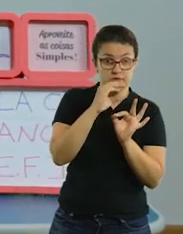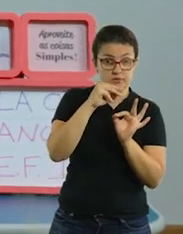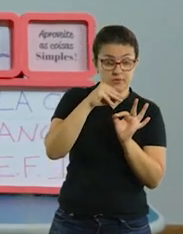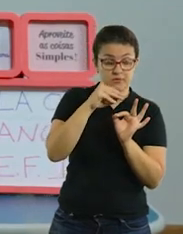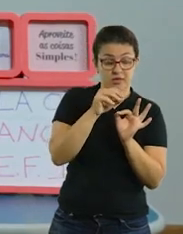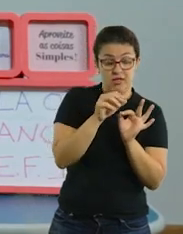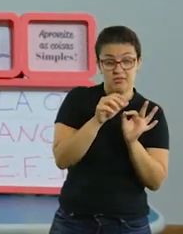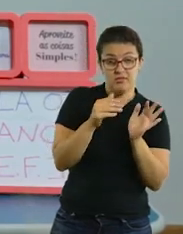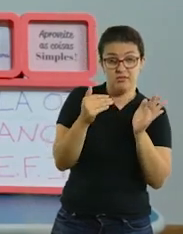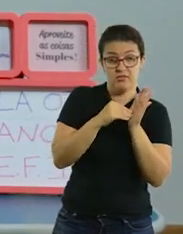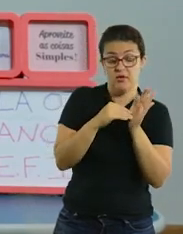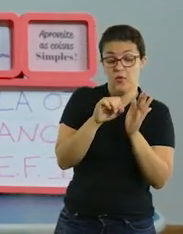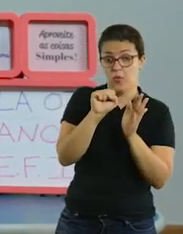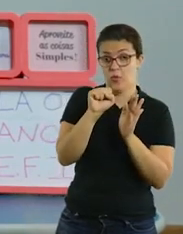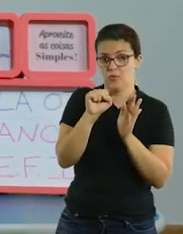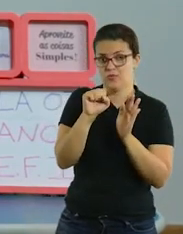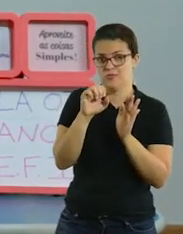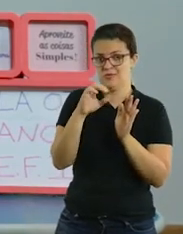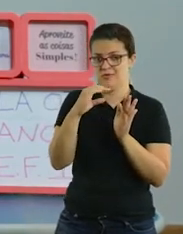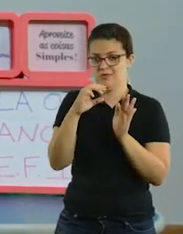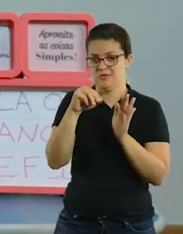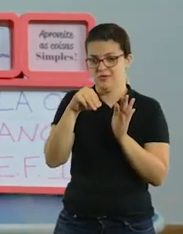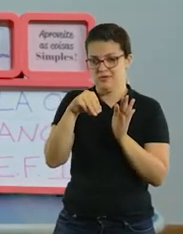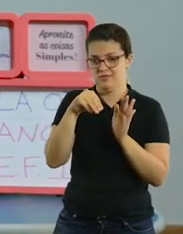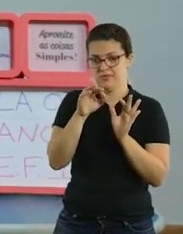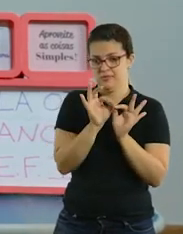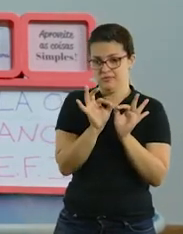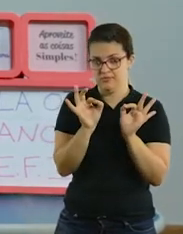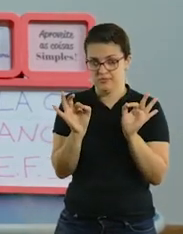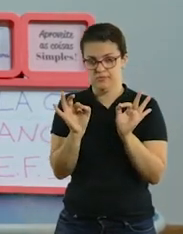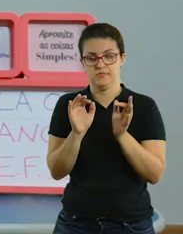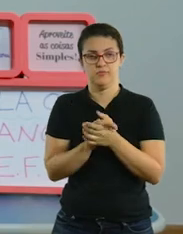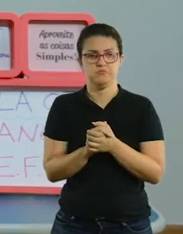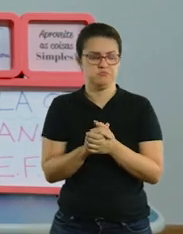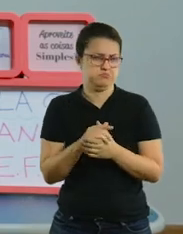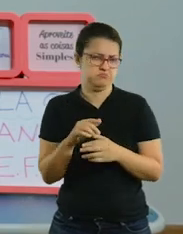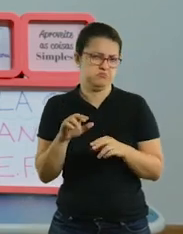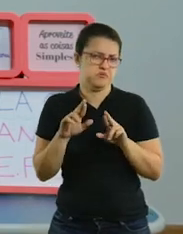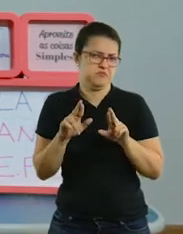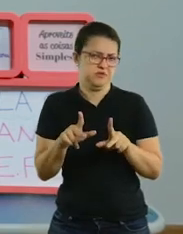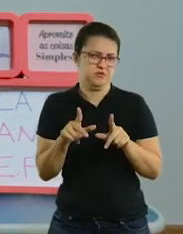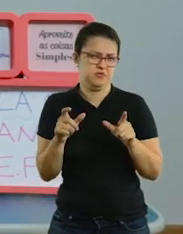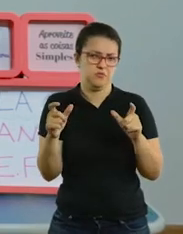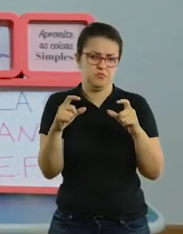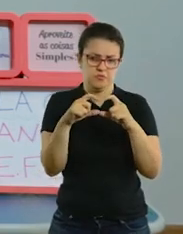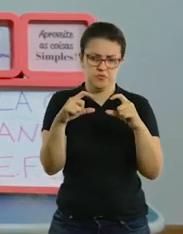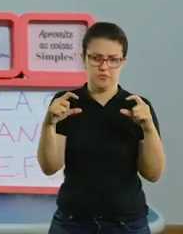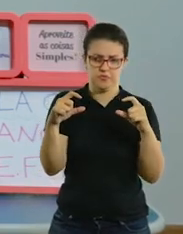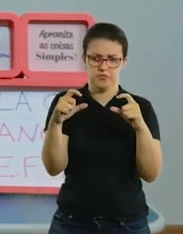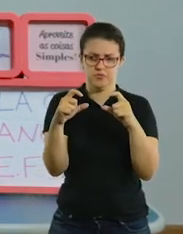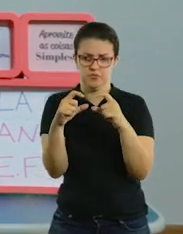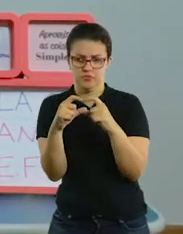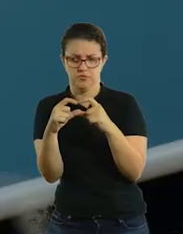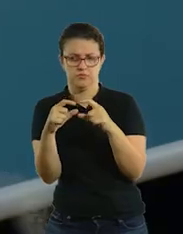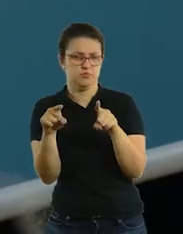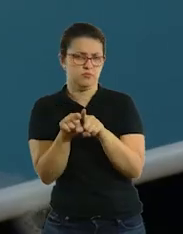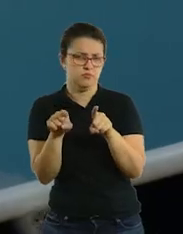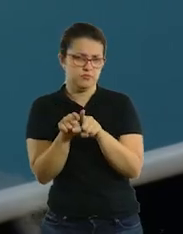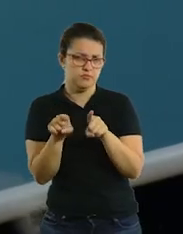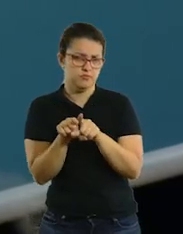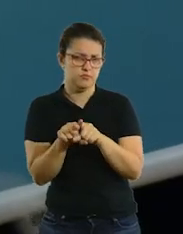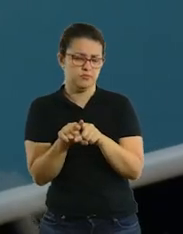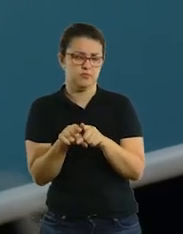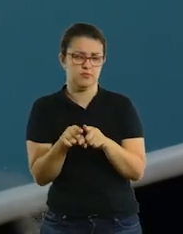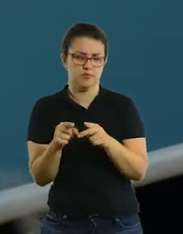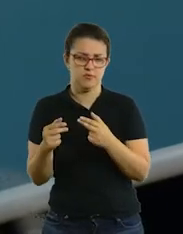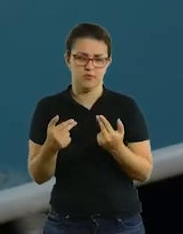a até 8 cm. Eu fiz em tamanhos diferentes com os materiais que eu tinha em casa. E a mesma coisa eu gostaria que vocês